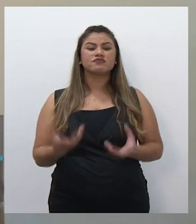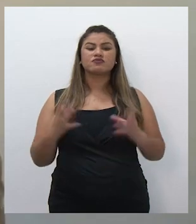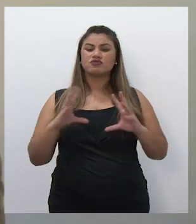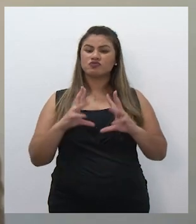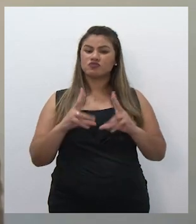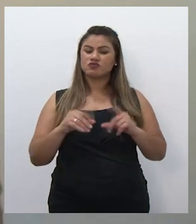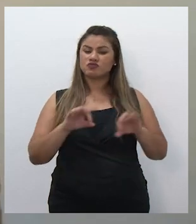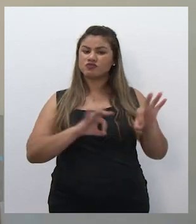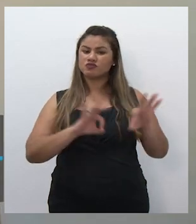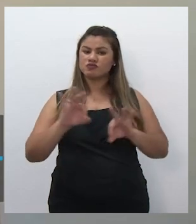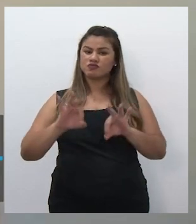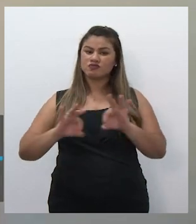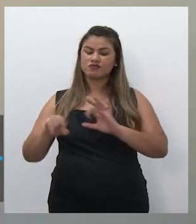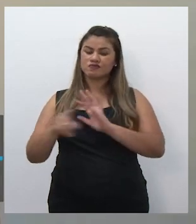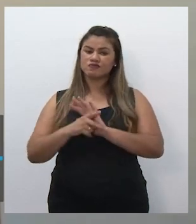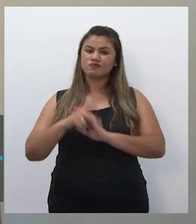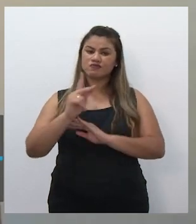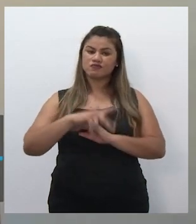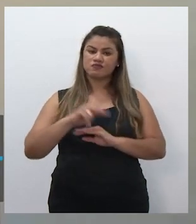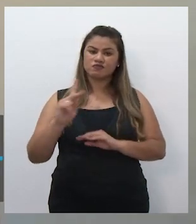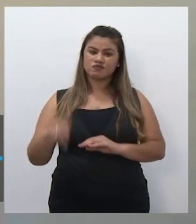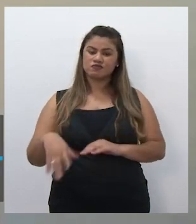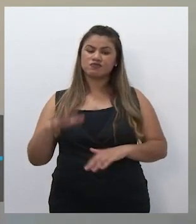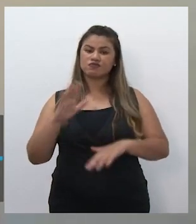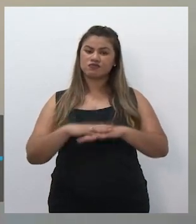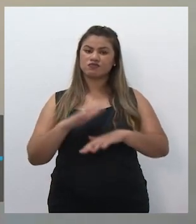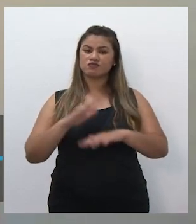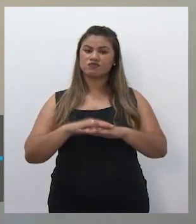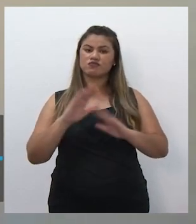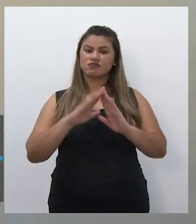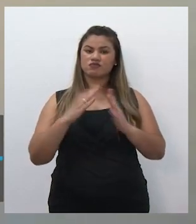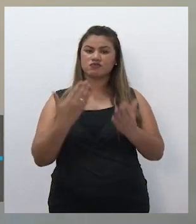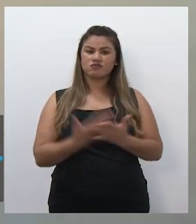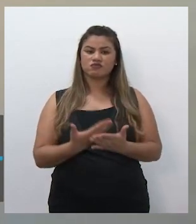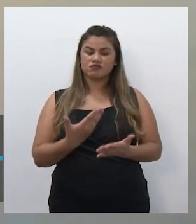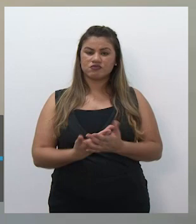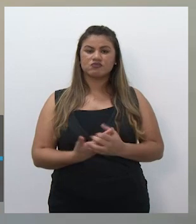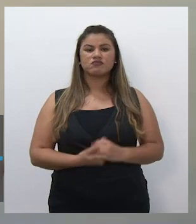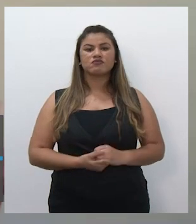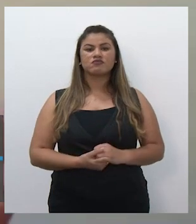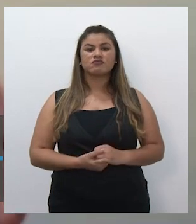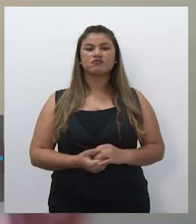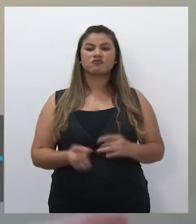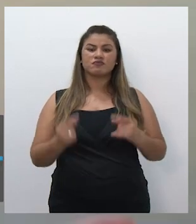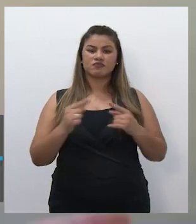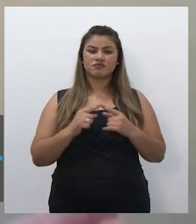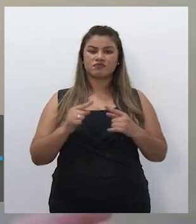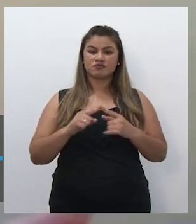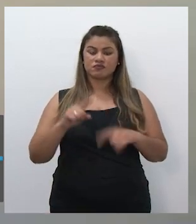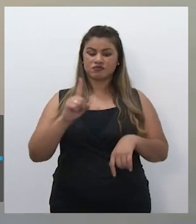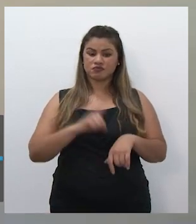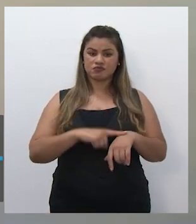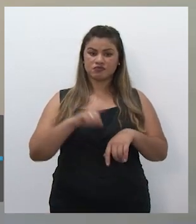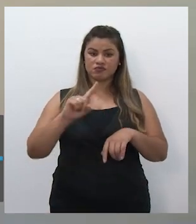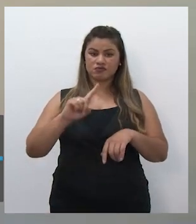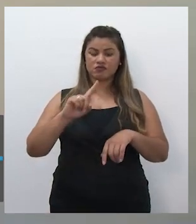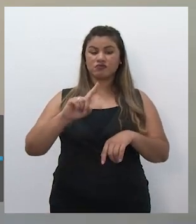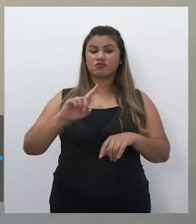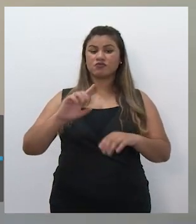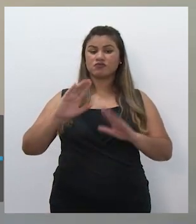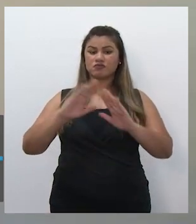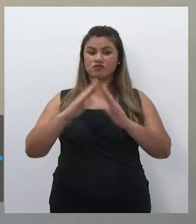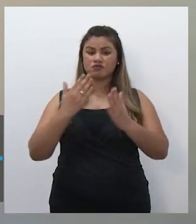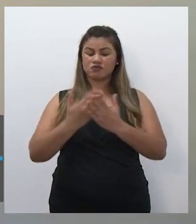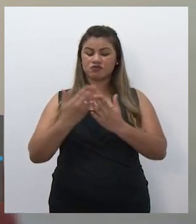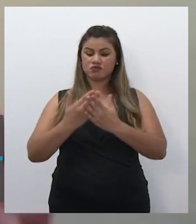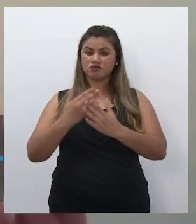em todo planejamento do professor, em todo fazer escolar. Desde o momento que a gente recebe os nossos estudantes lá no